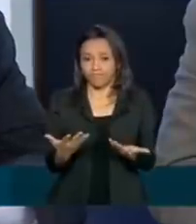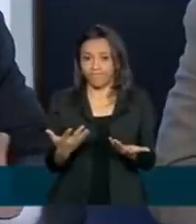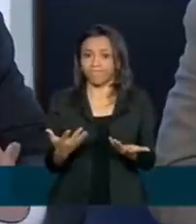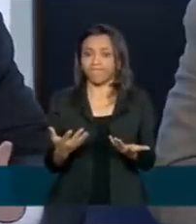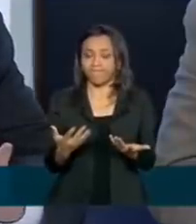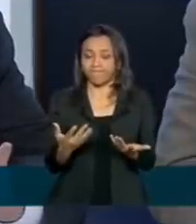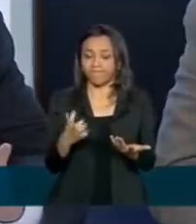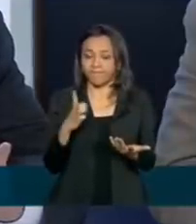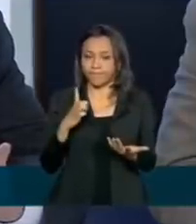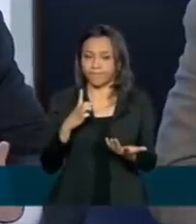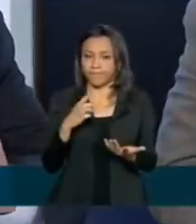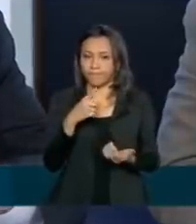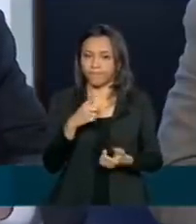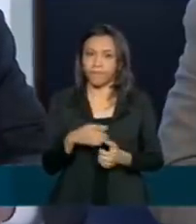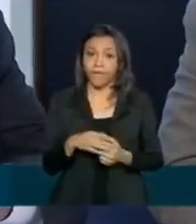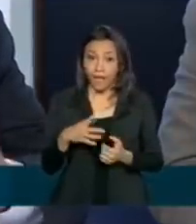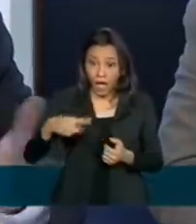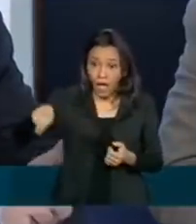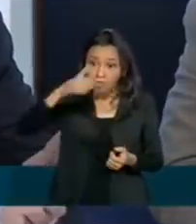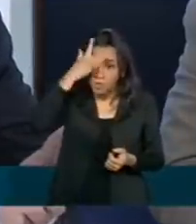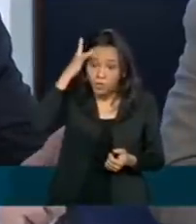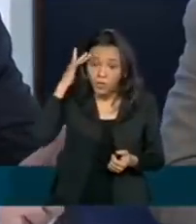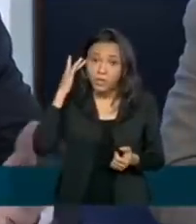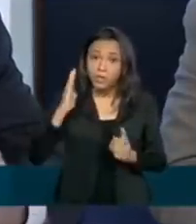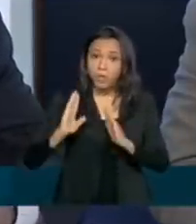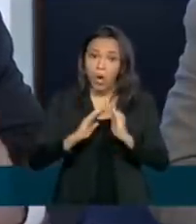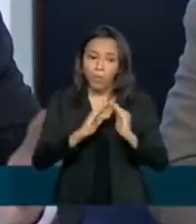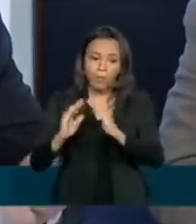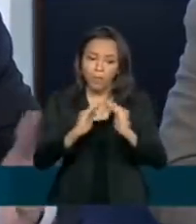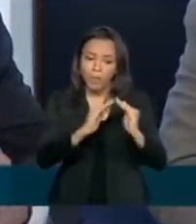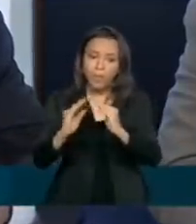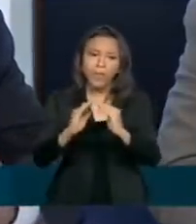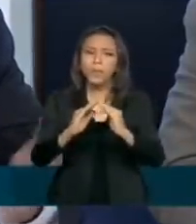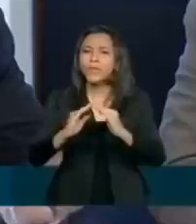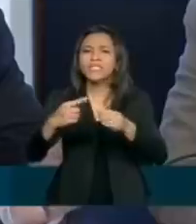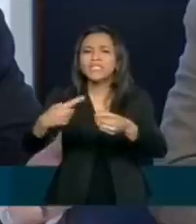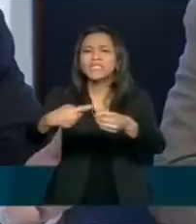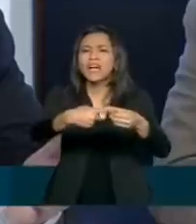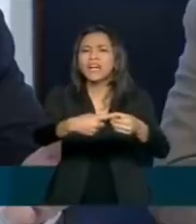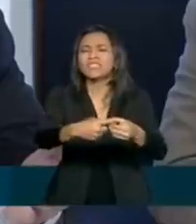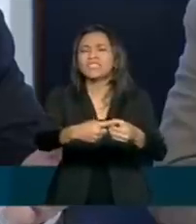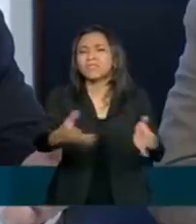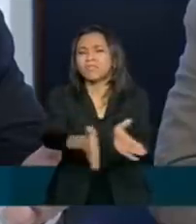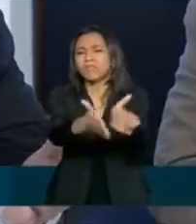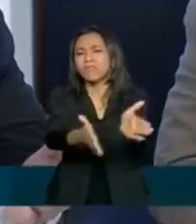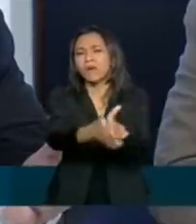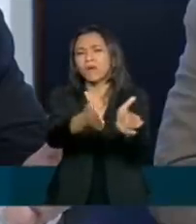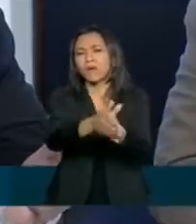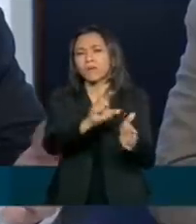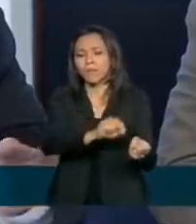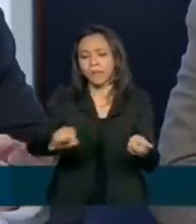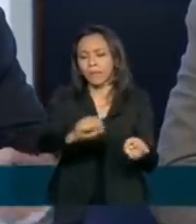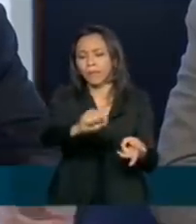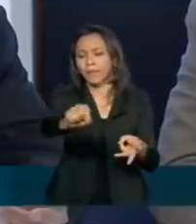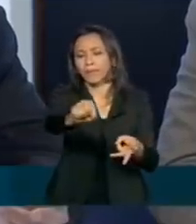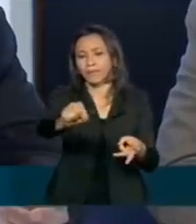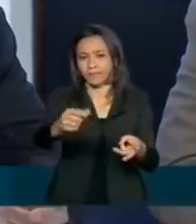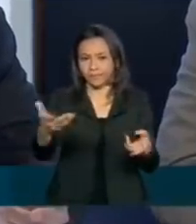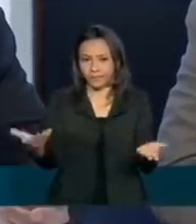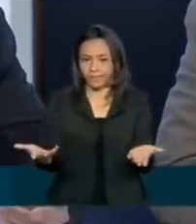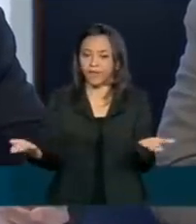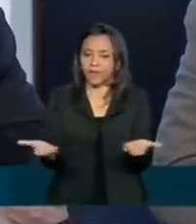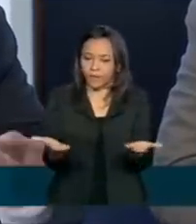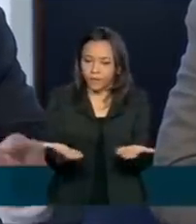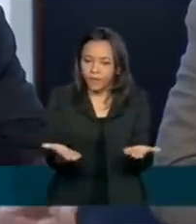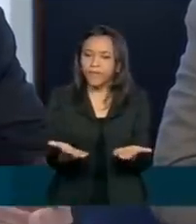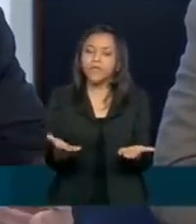0. E as pessoas moram na cidade, nas áreas mais carentes também da cidade. Agora, é triado todos os